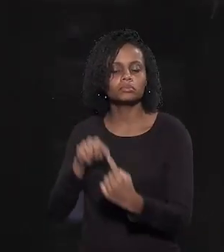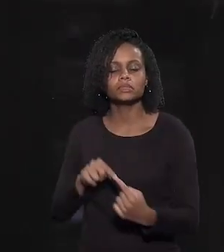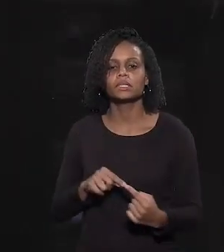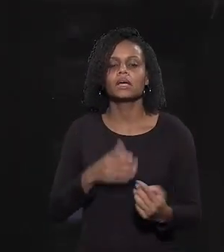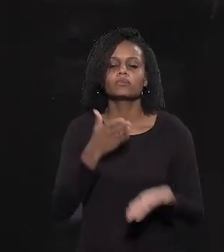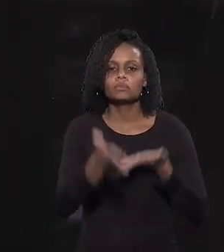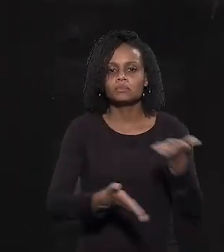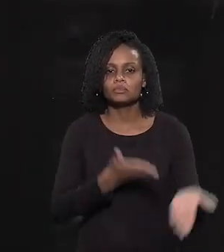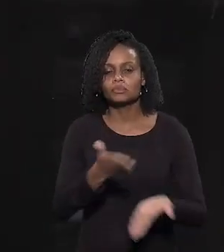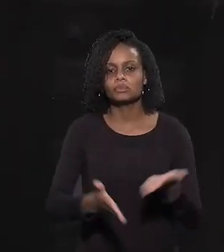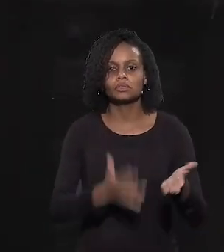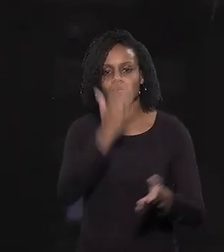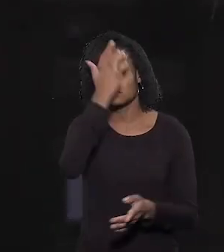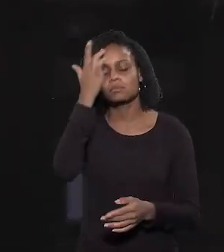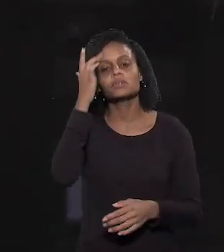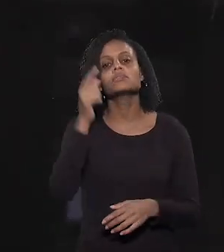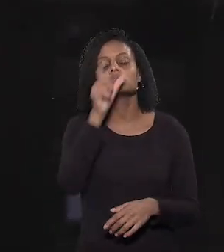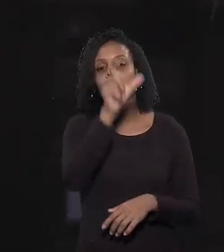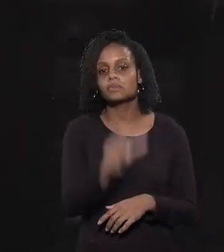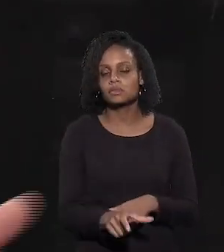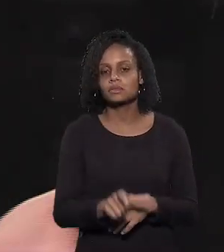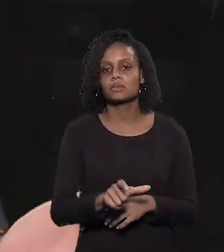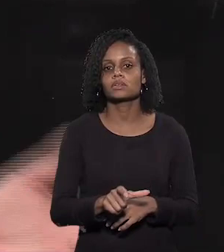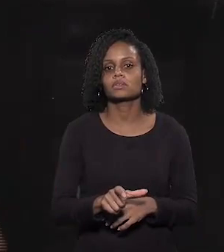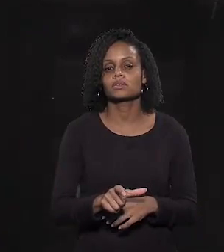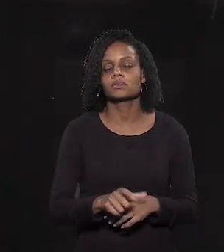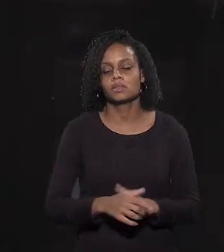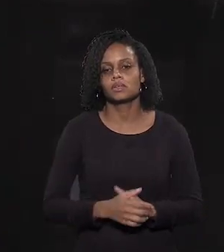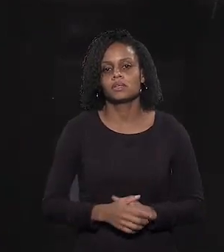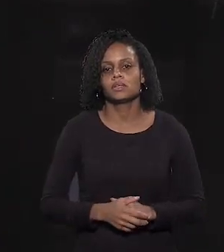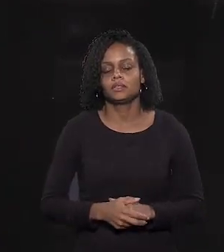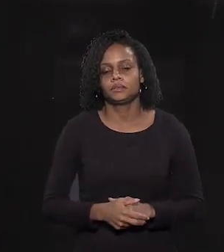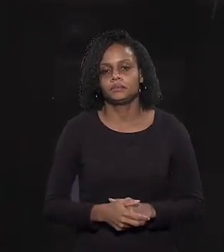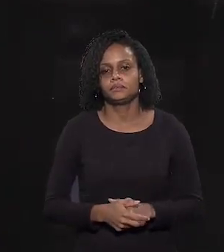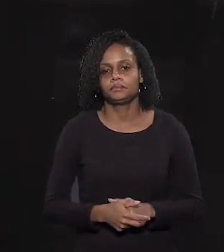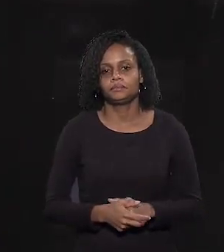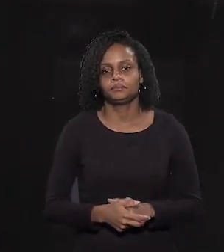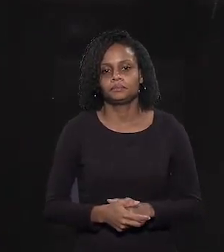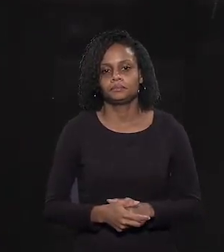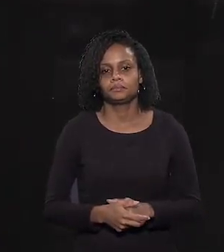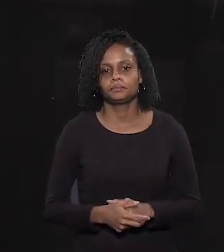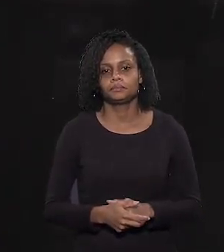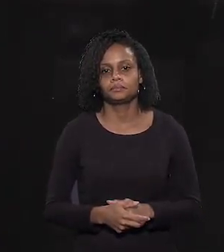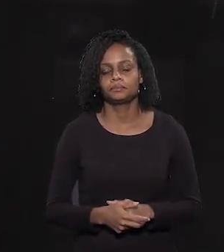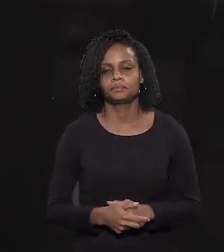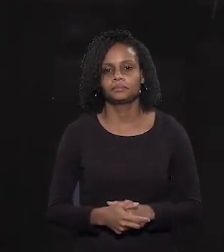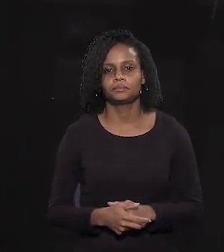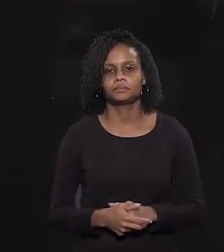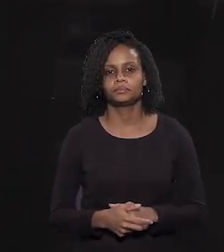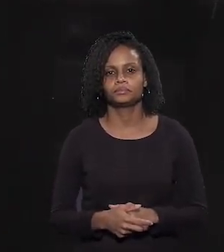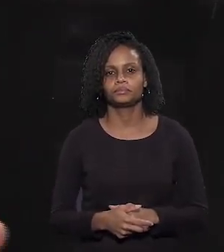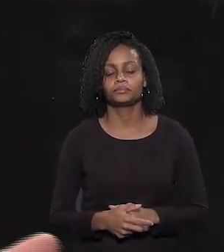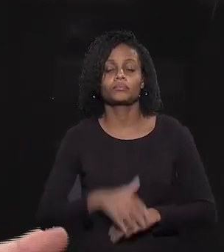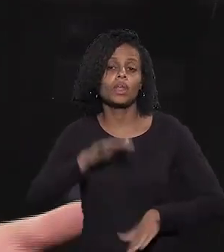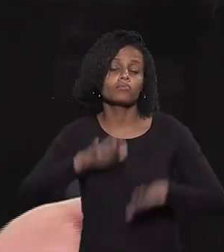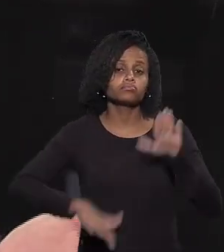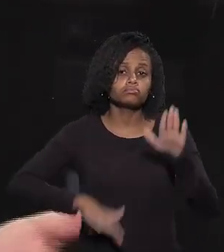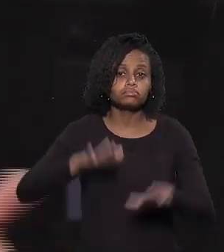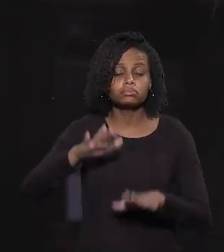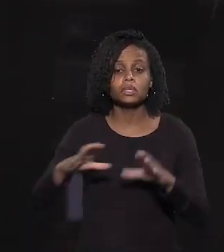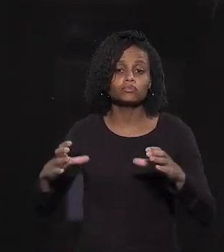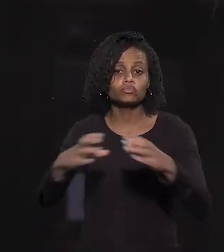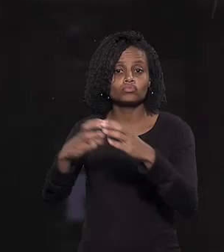desenvolvido, né, para cuidar exatamente desse paciente, desse usuário, né? E aí, dependendo